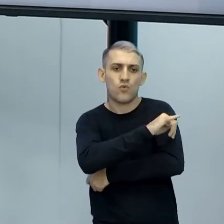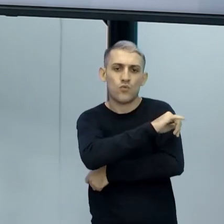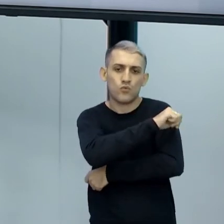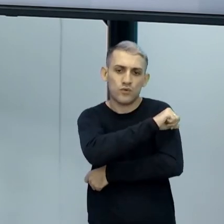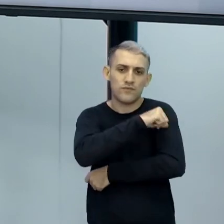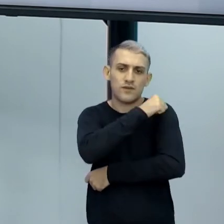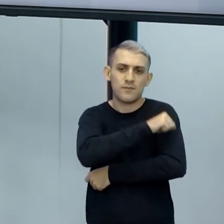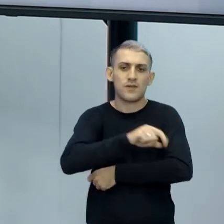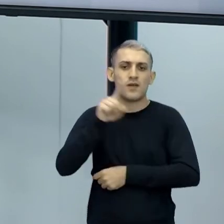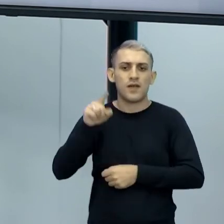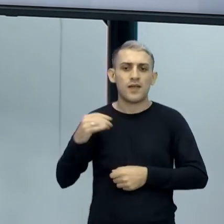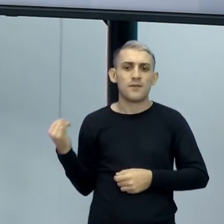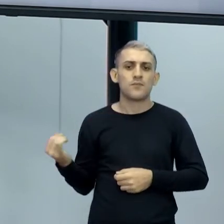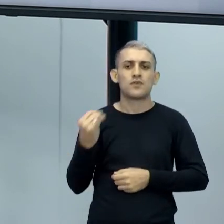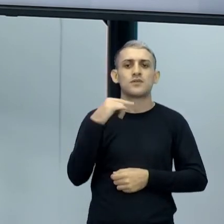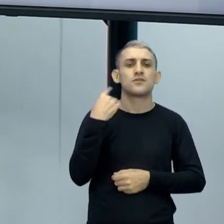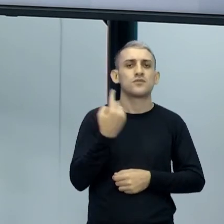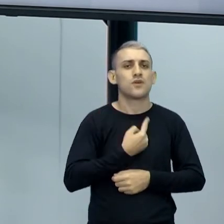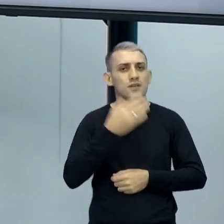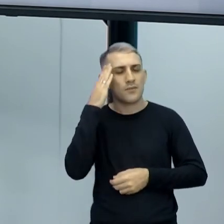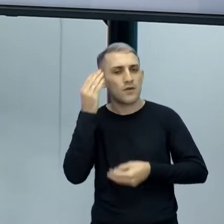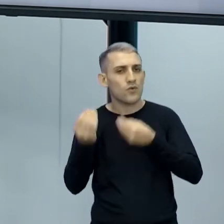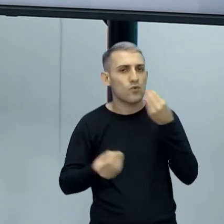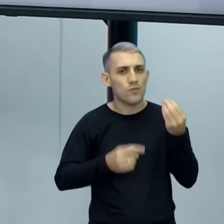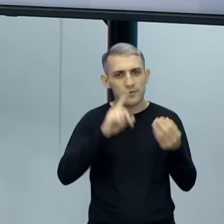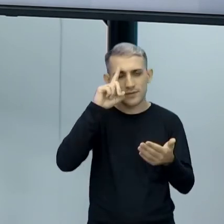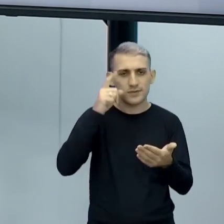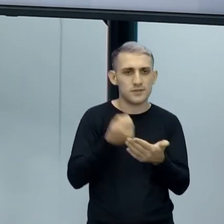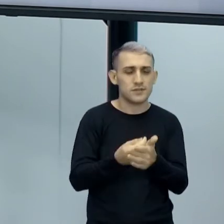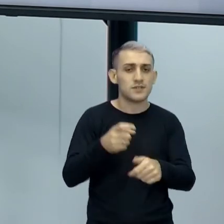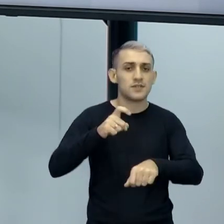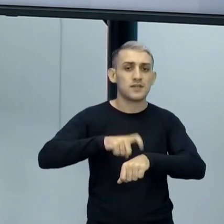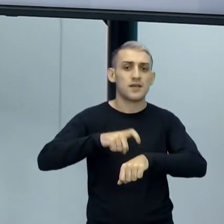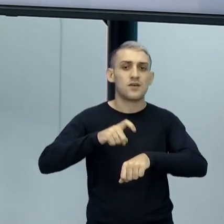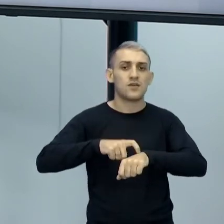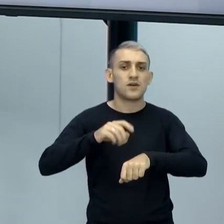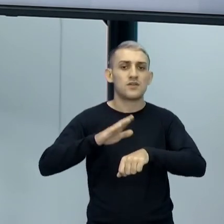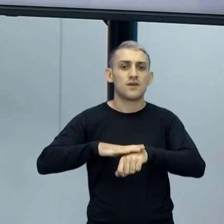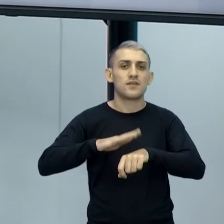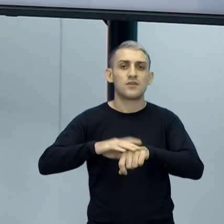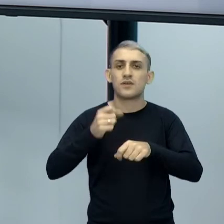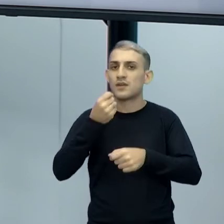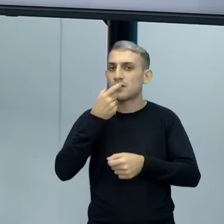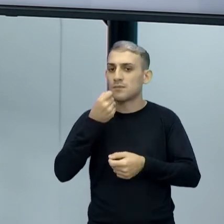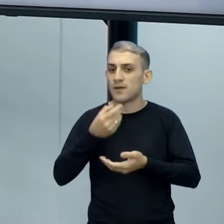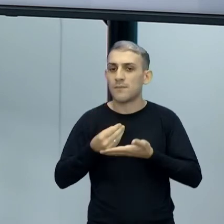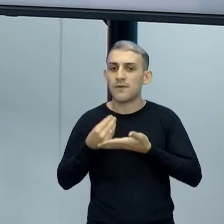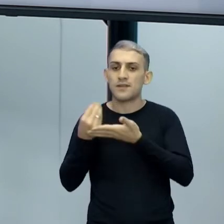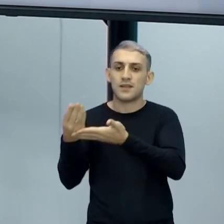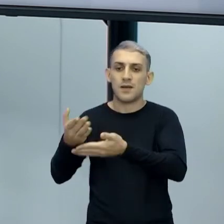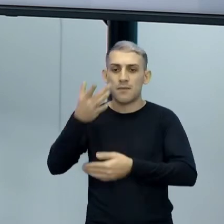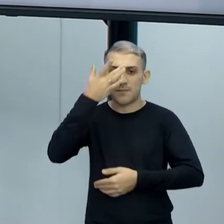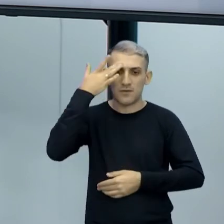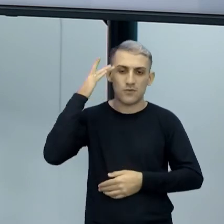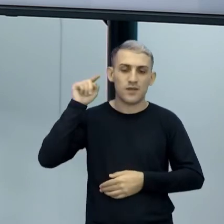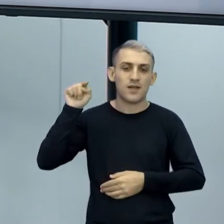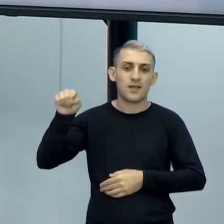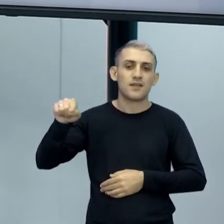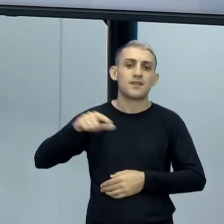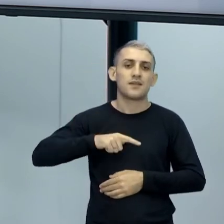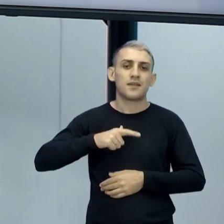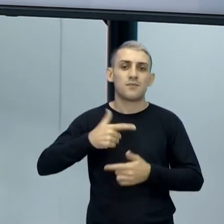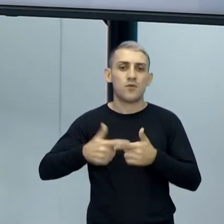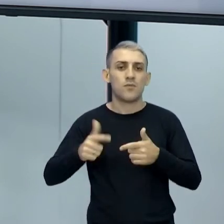é importante para a tomada de decisão na hora de dar alguma medicação para a pessoa que está ali e